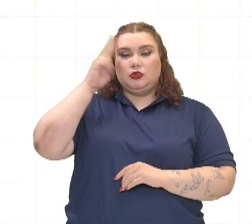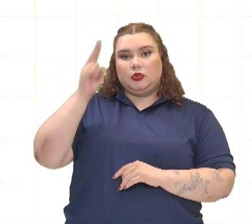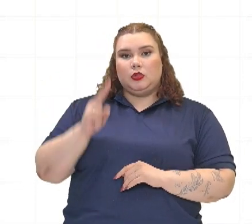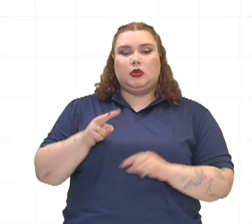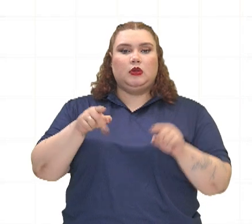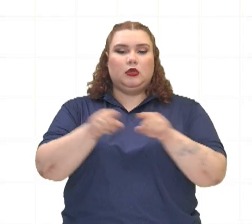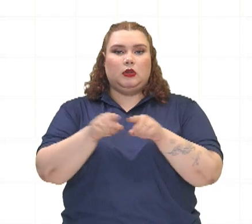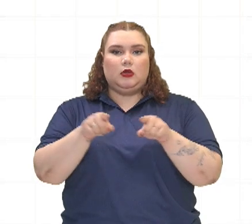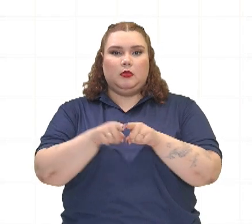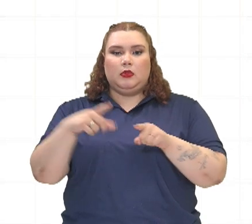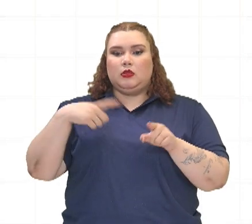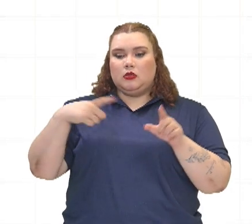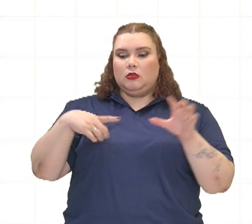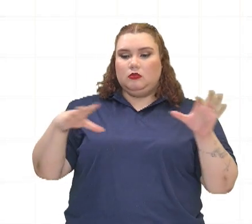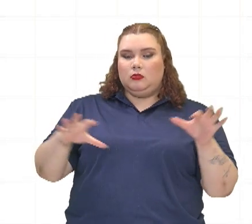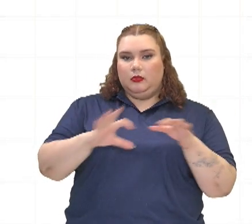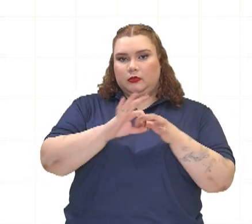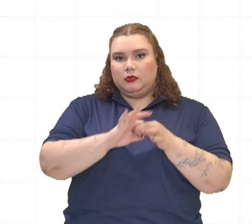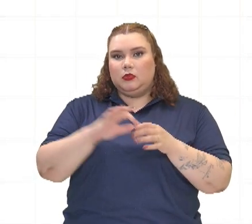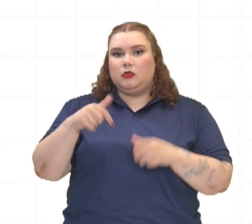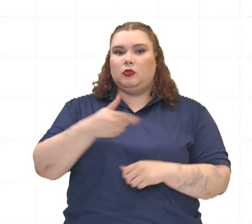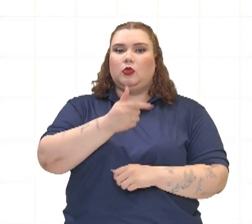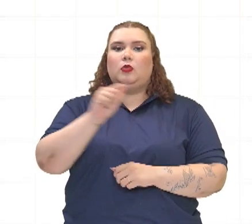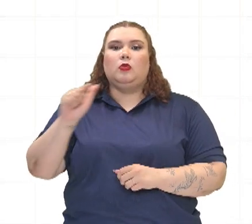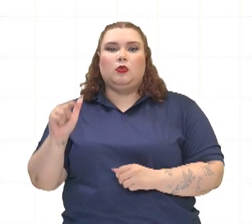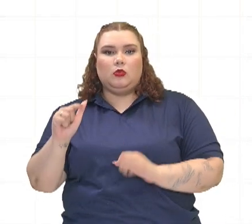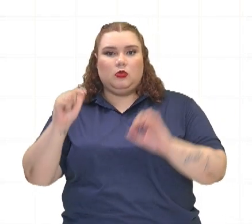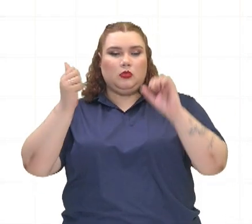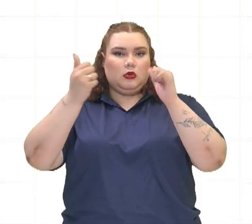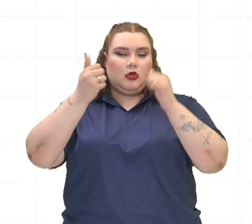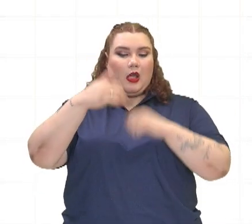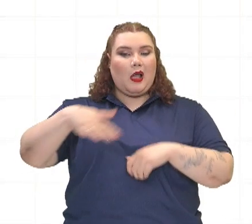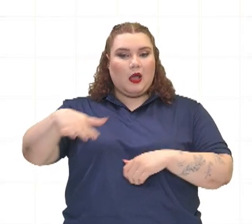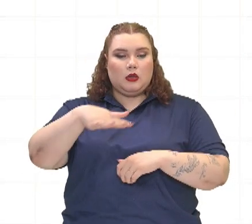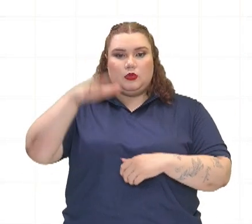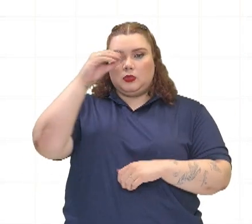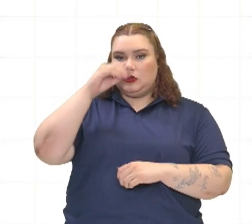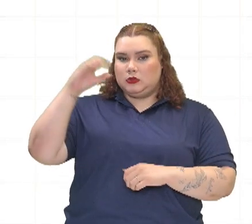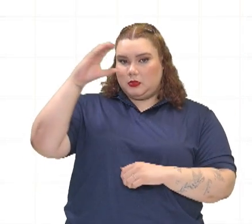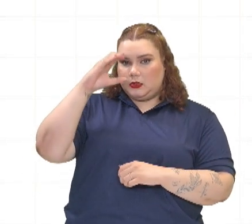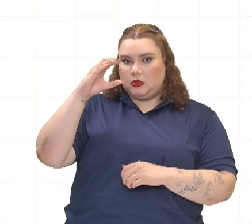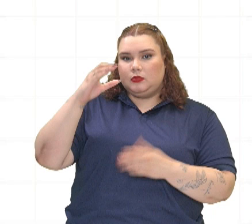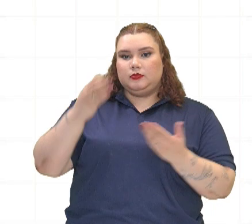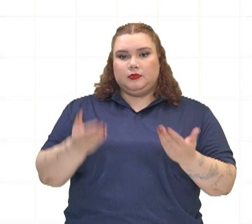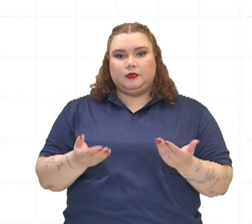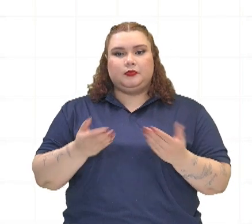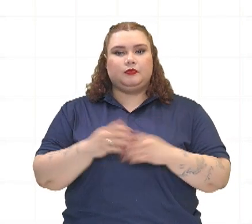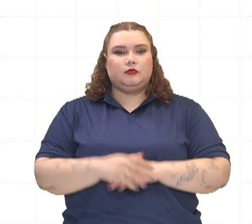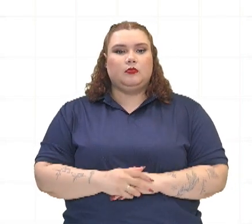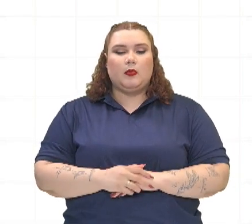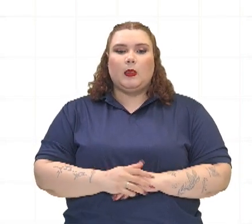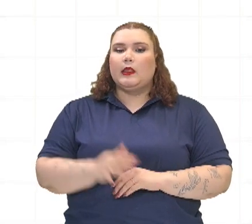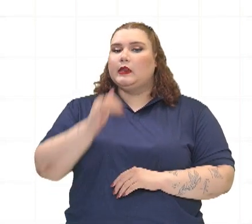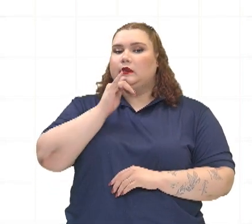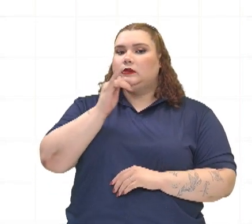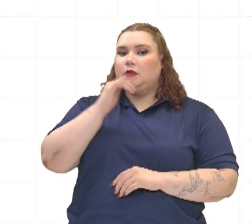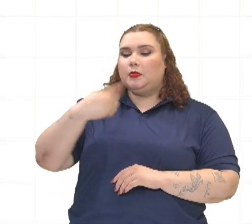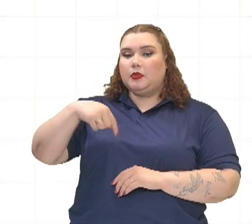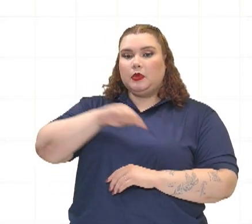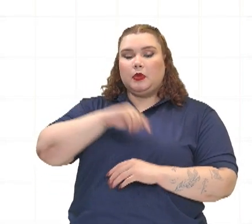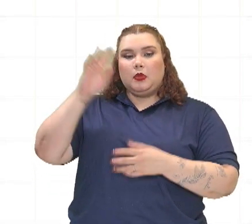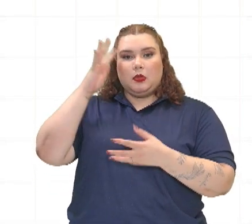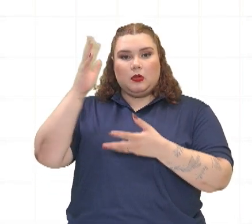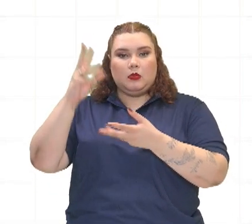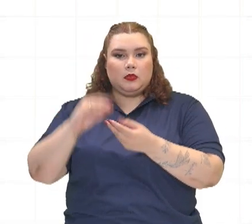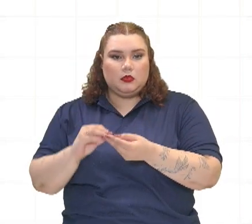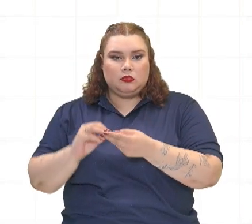também comunga com outras áreas do conhecimento. Olha só, para entender certos assuntos,